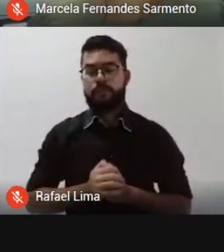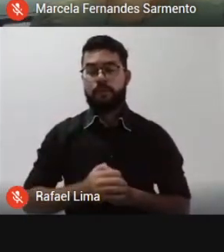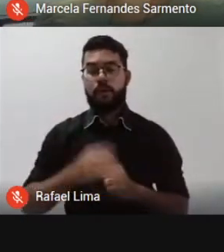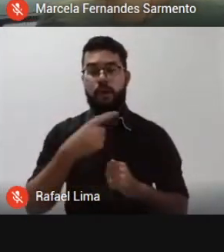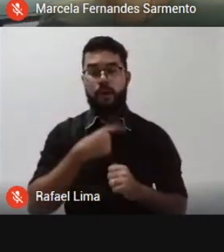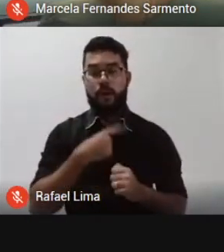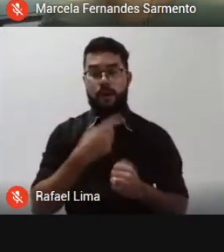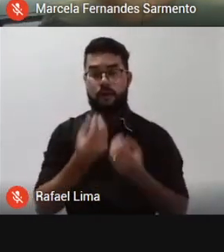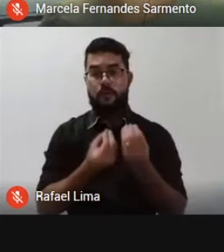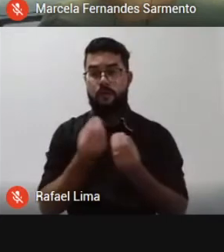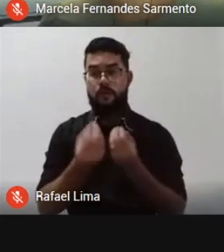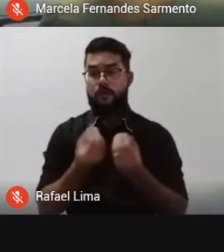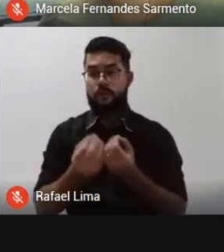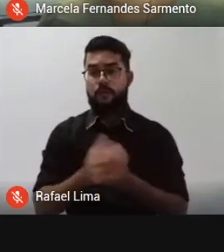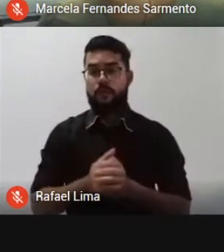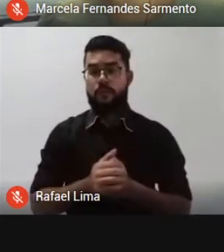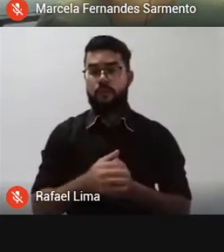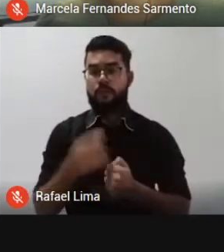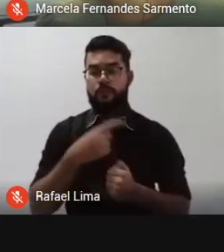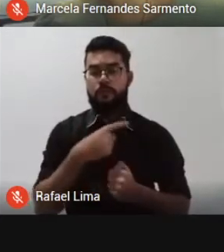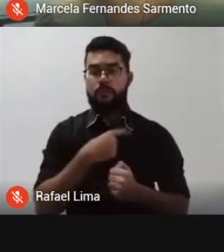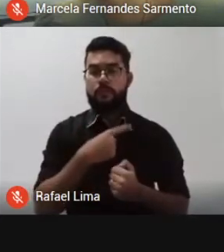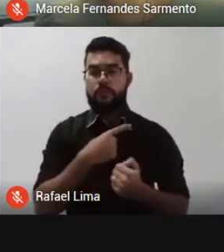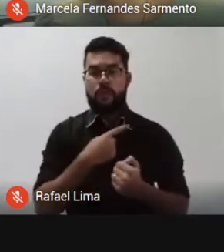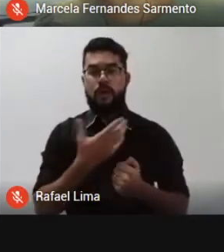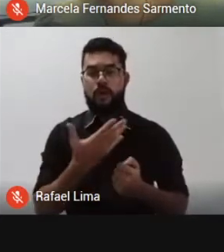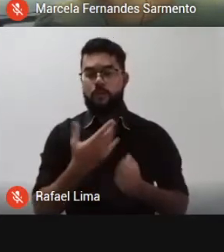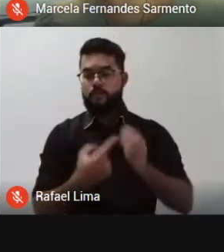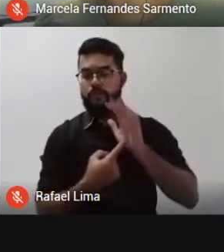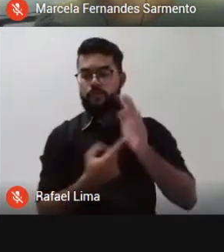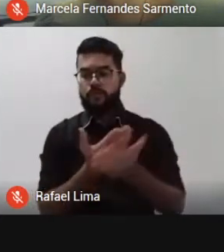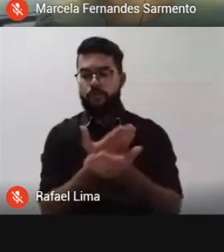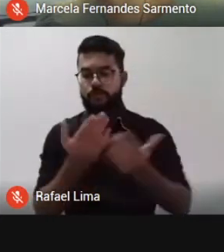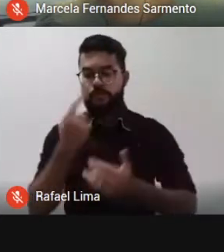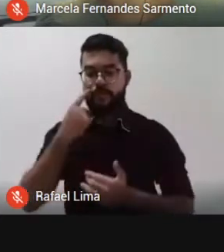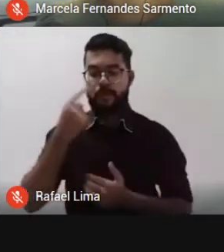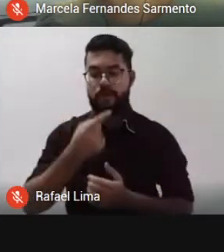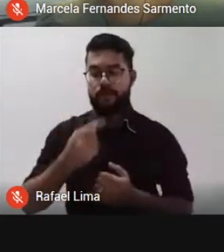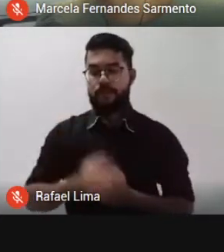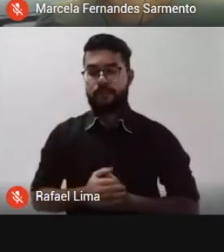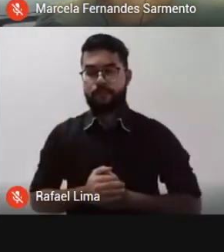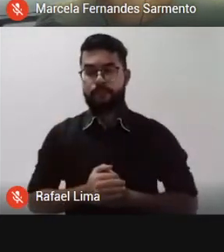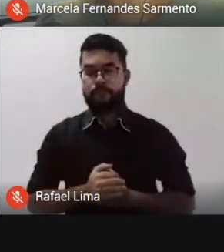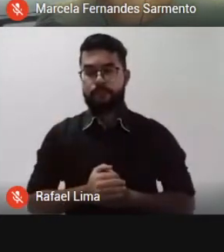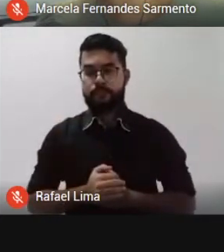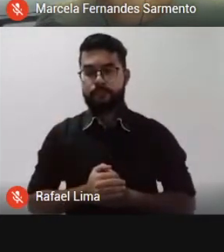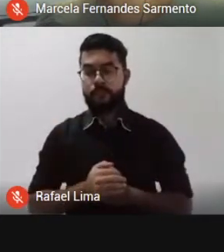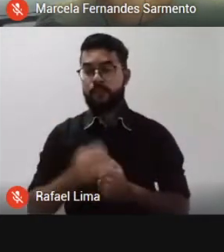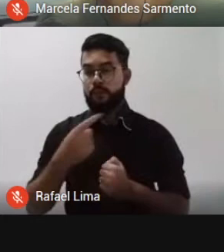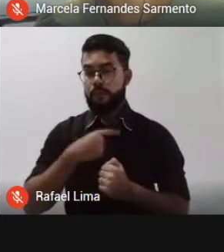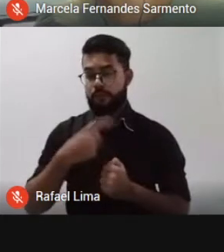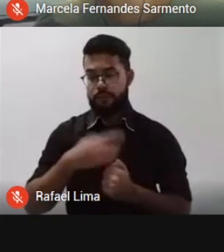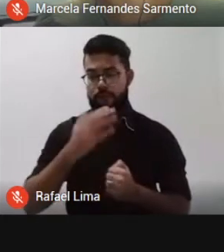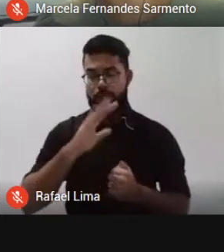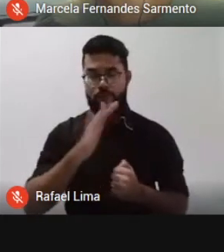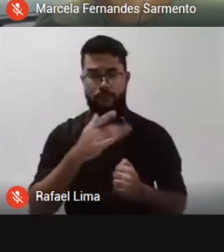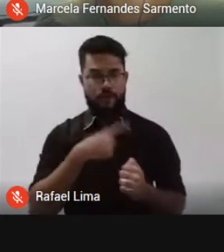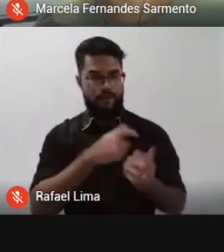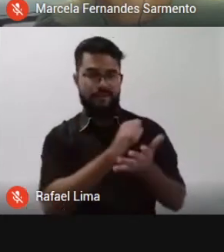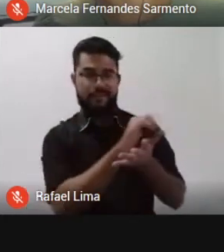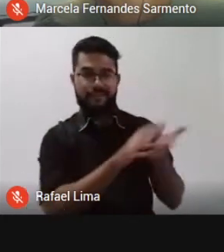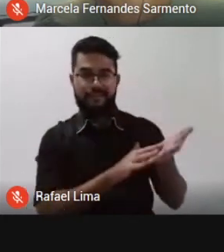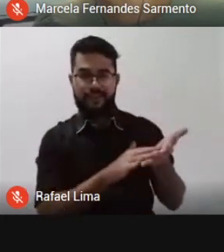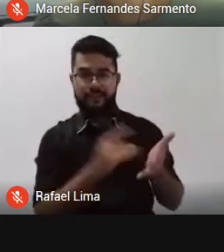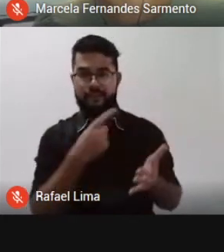definiu aqui, nessa imagem dá para ver bem, definiu 2 extremidades que se comportariam de